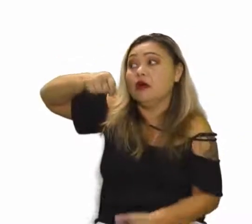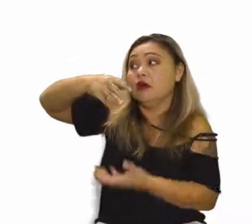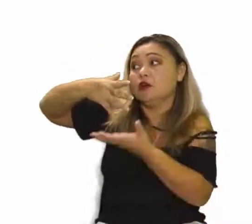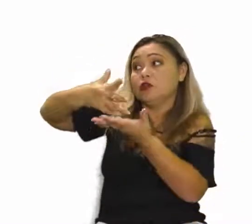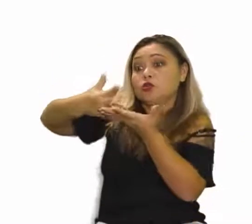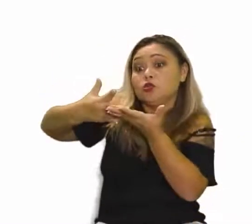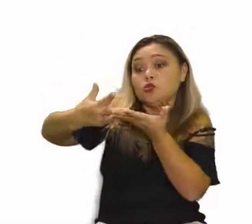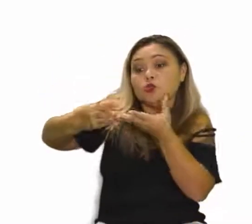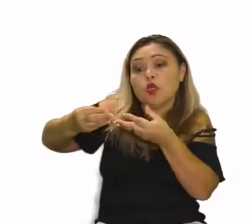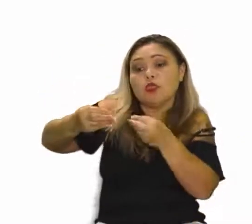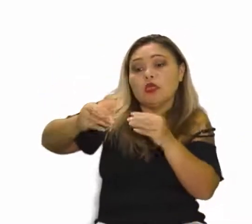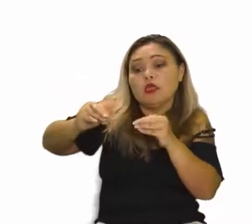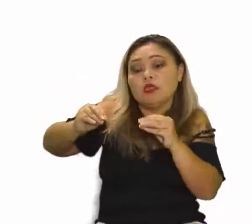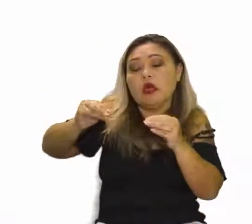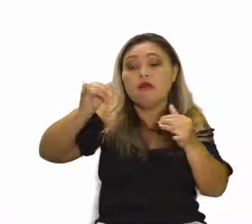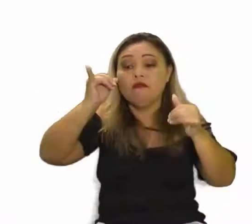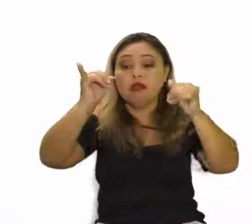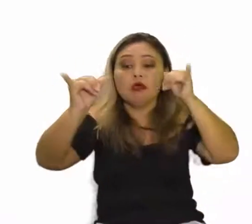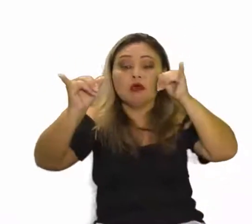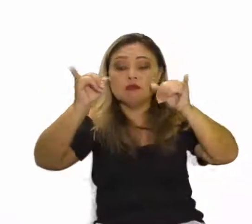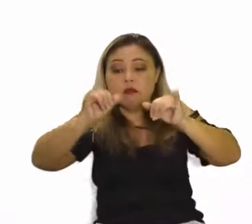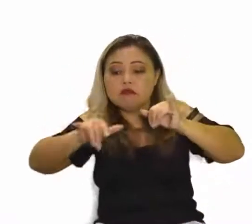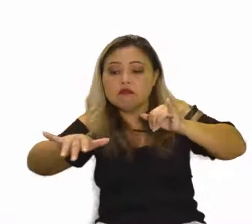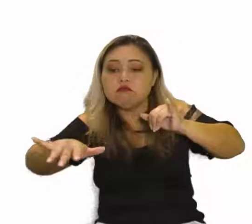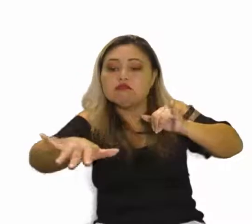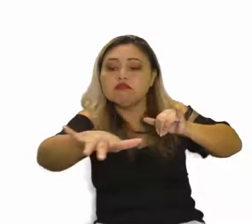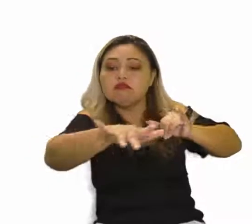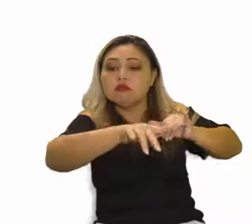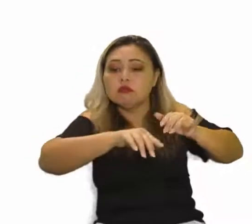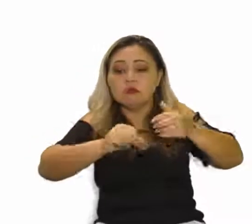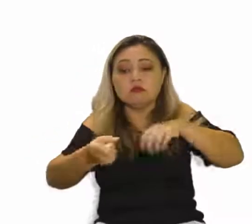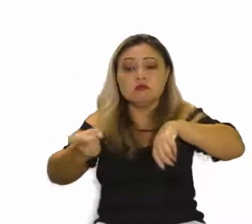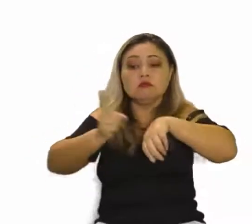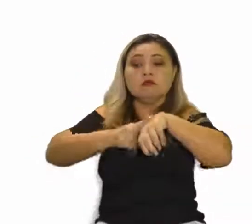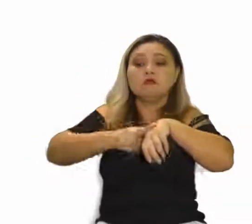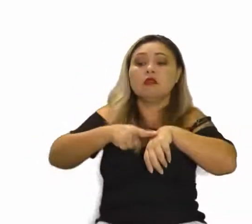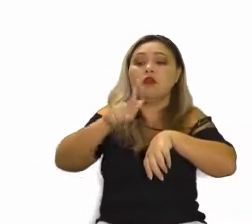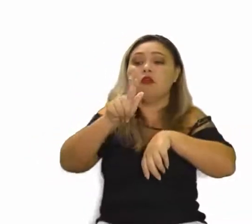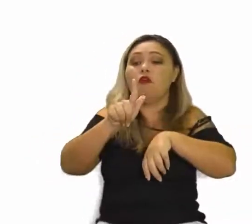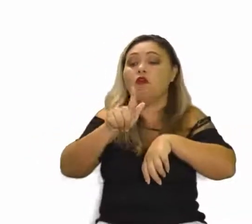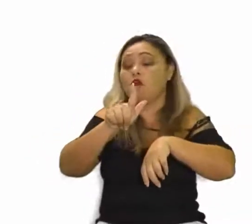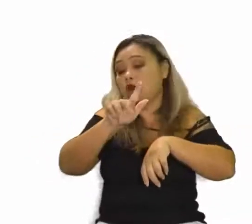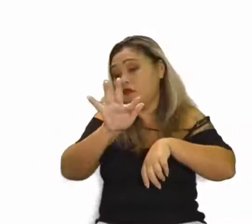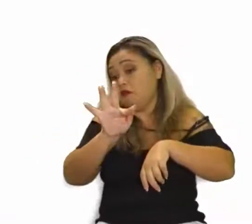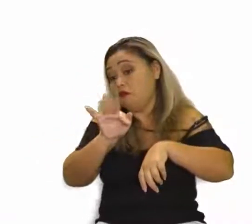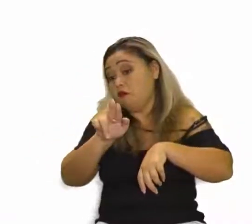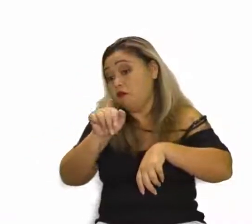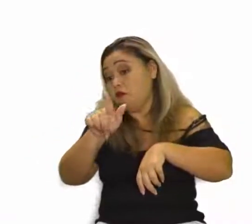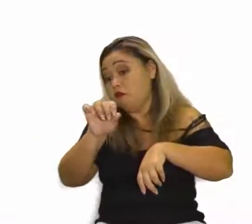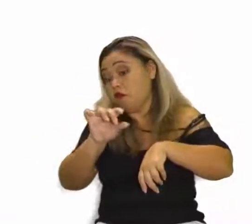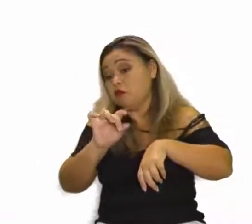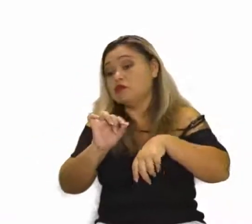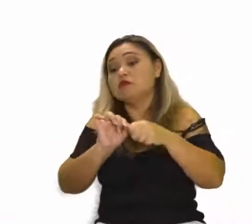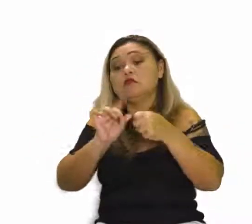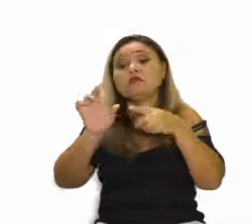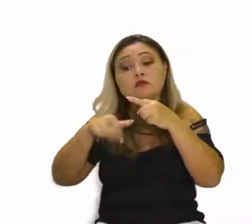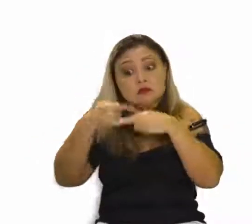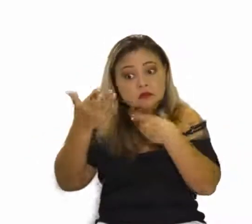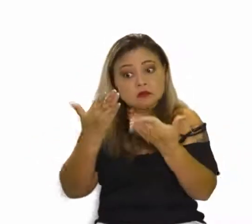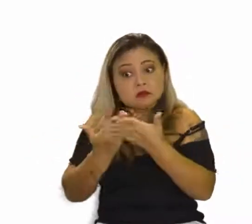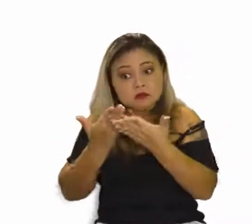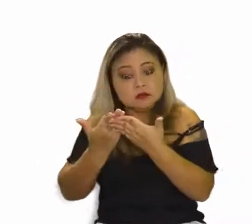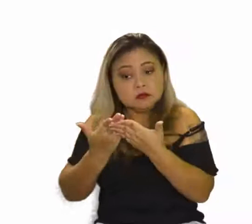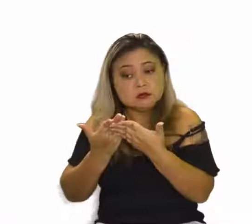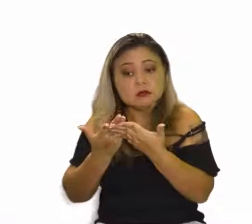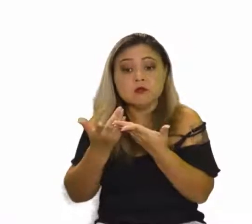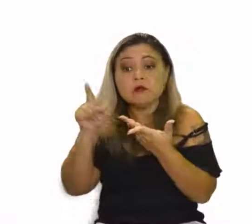ficar úmido e evita proliferação de fungo. E aí a gente vai falar na aula sobre as acomodações. Essa é